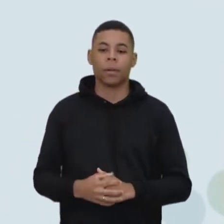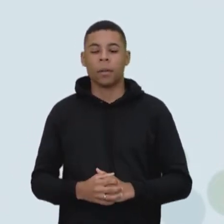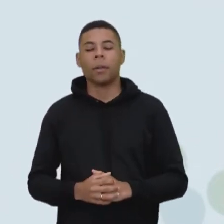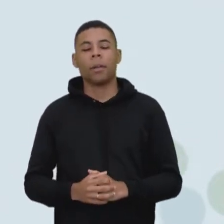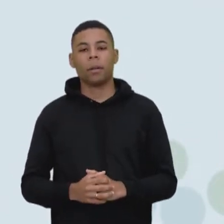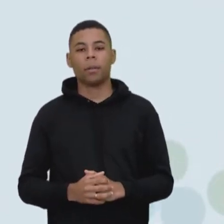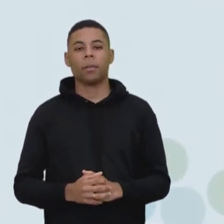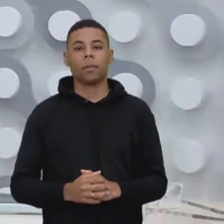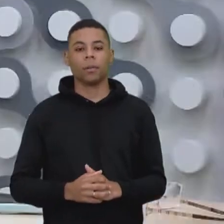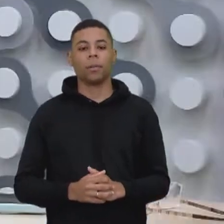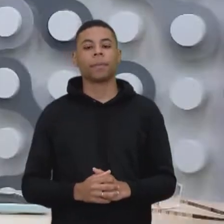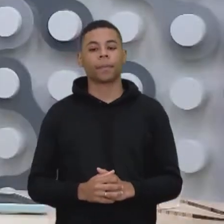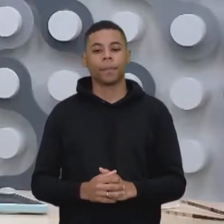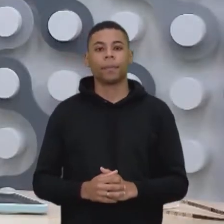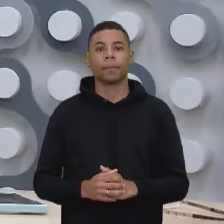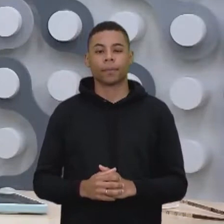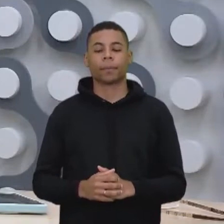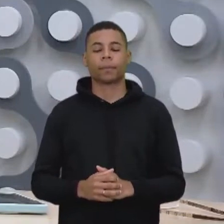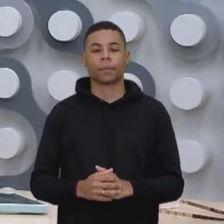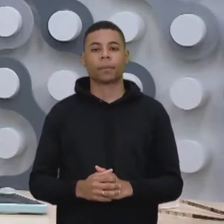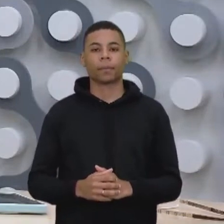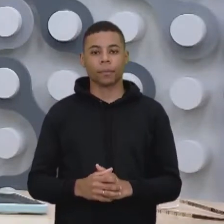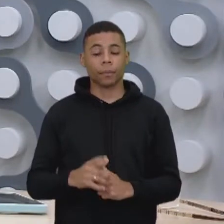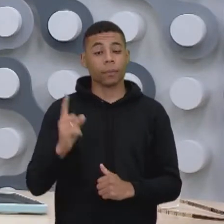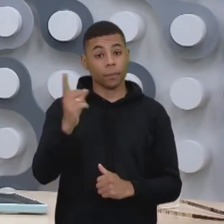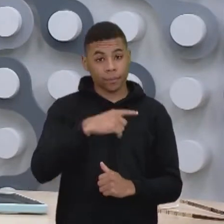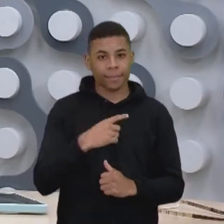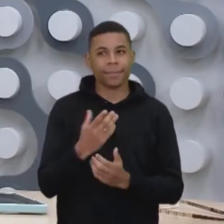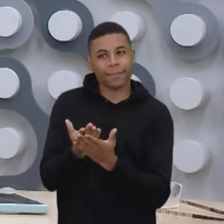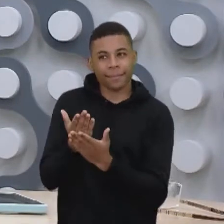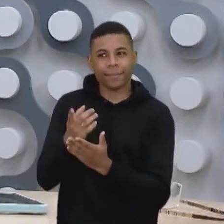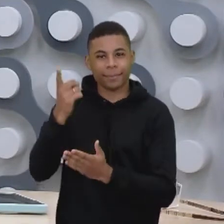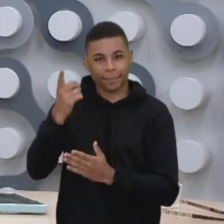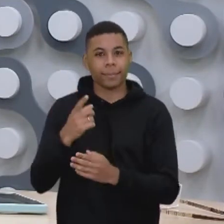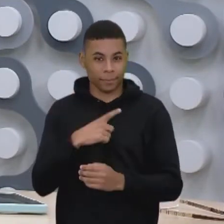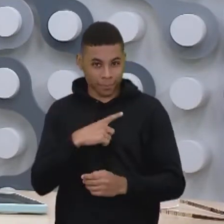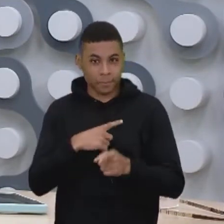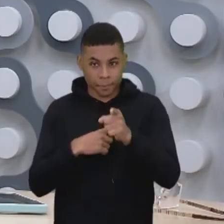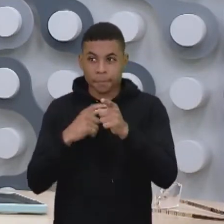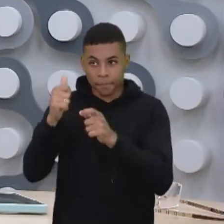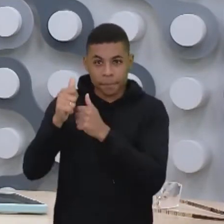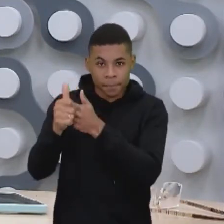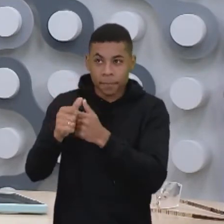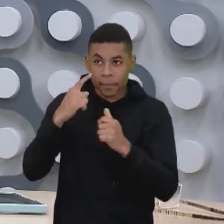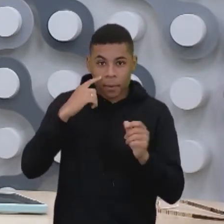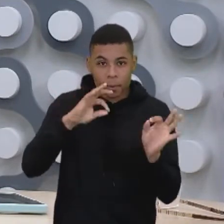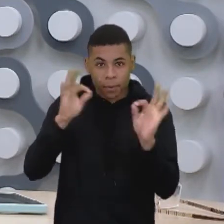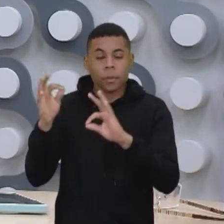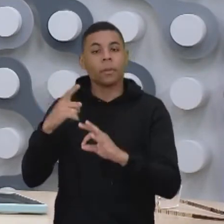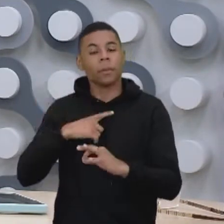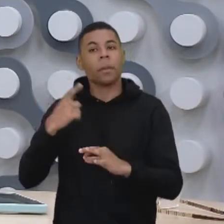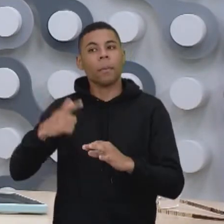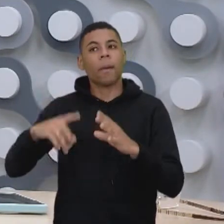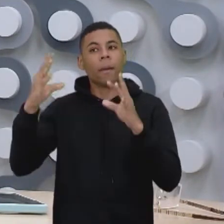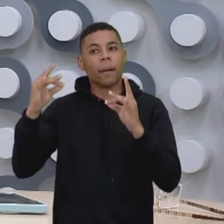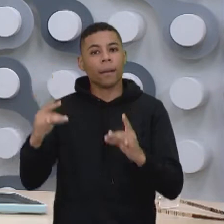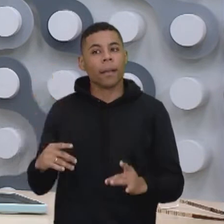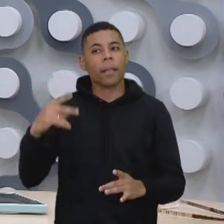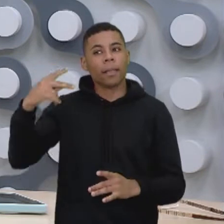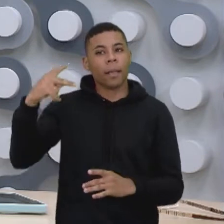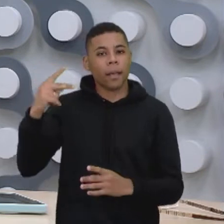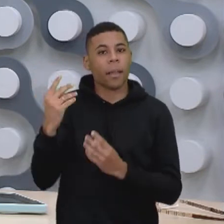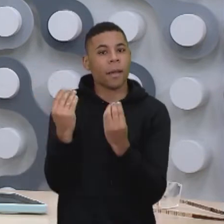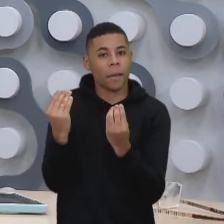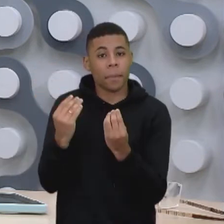sempre lembro a vocês aí que acompanham, né, esse componente e essas aulas aí, que nós temos aí a descrição dessas